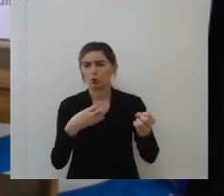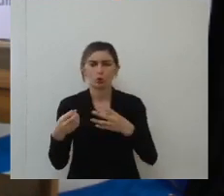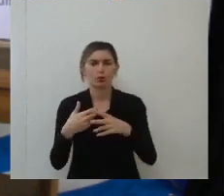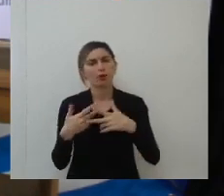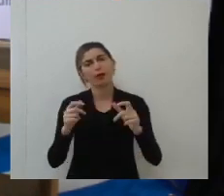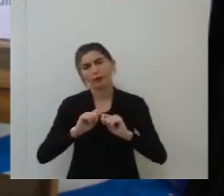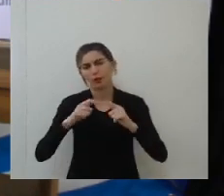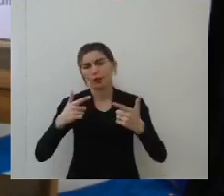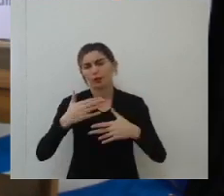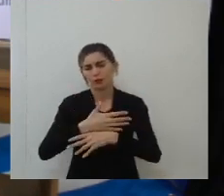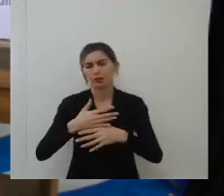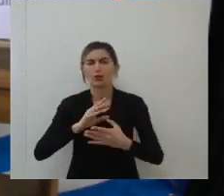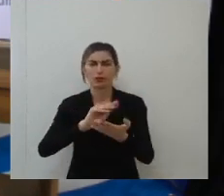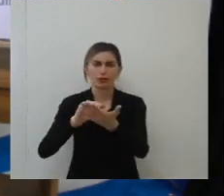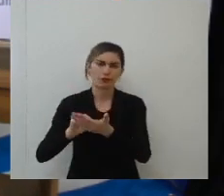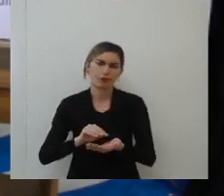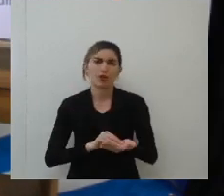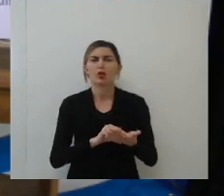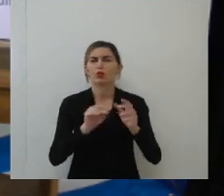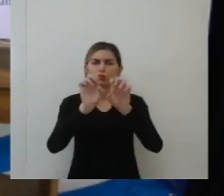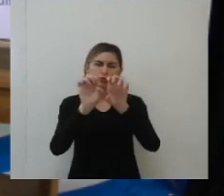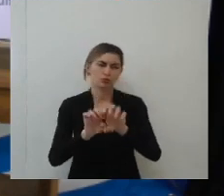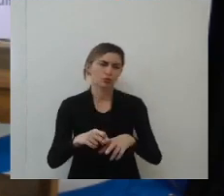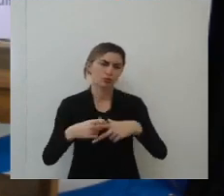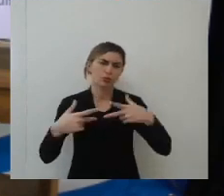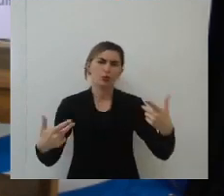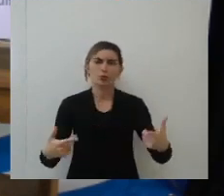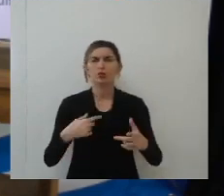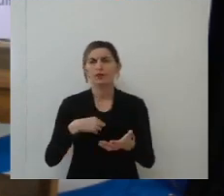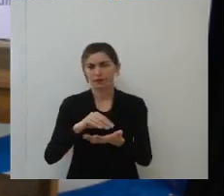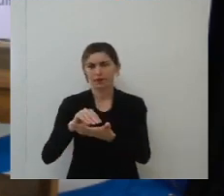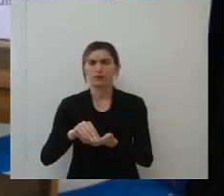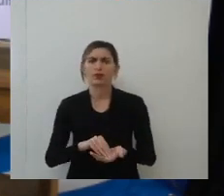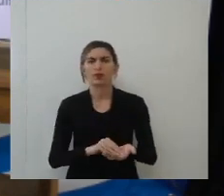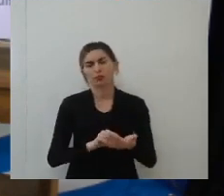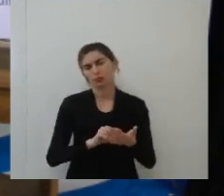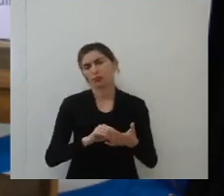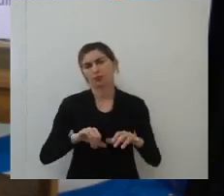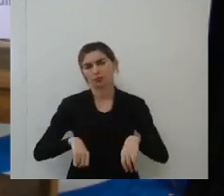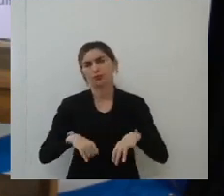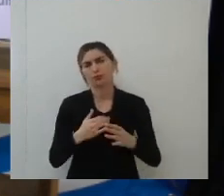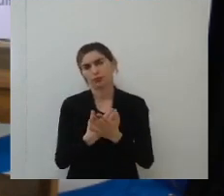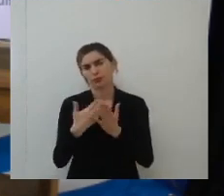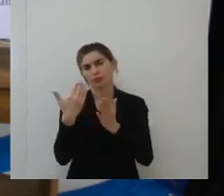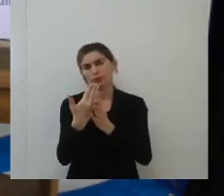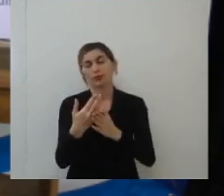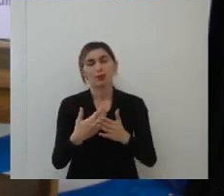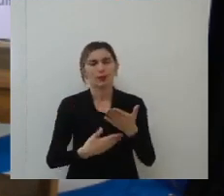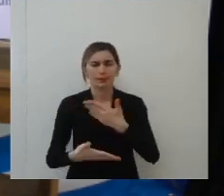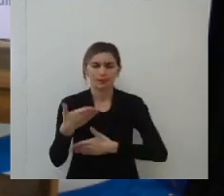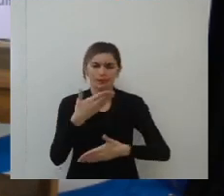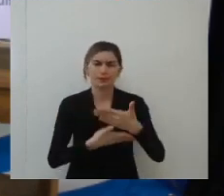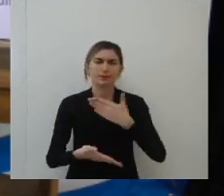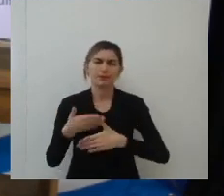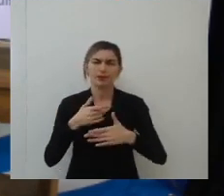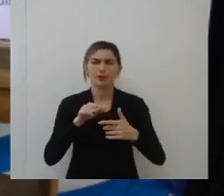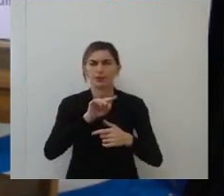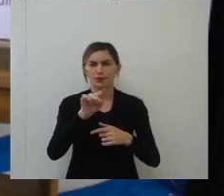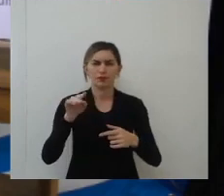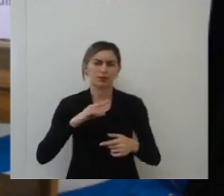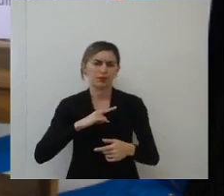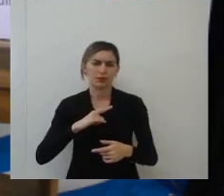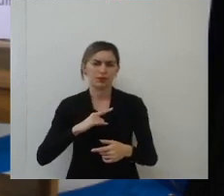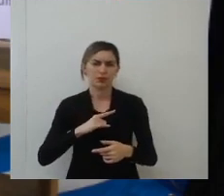algumas cidades que padecem de infraestrutura vão sofrer uma dinâmica maior, tá? Então, essa relação de você ter